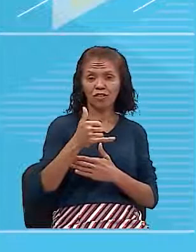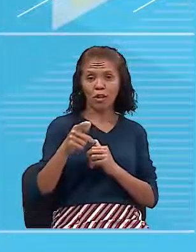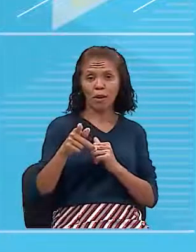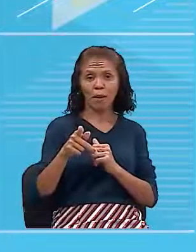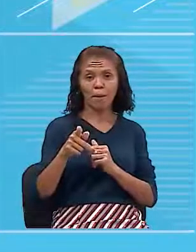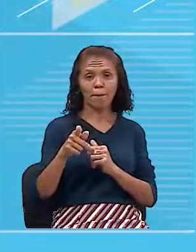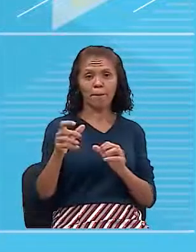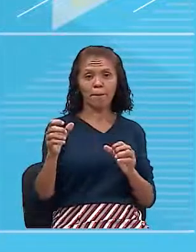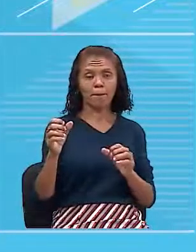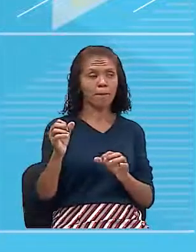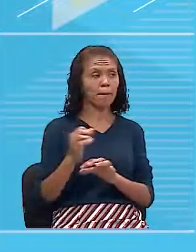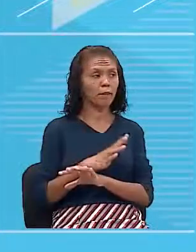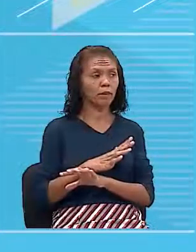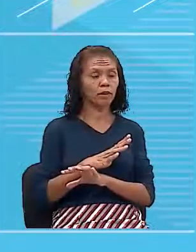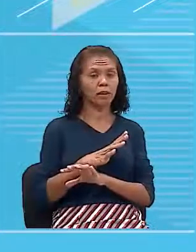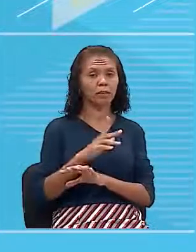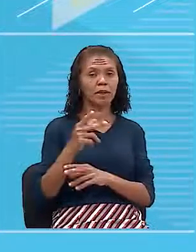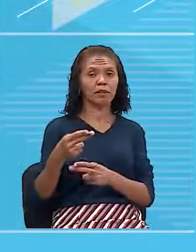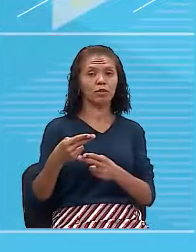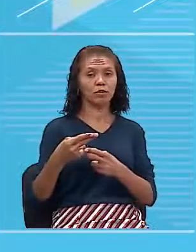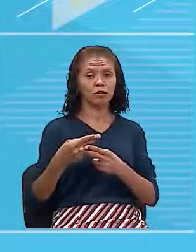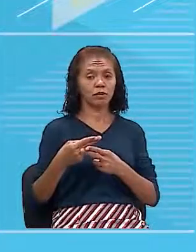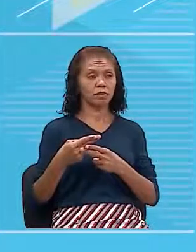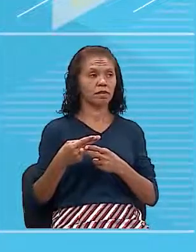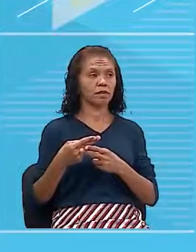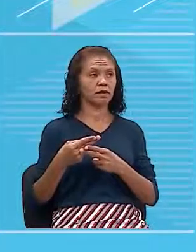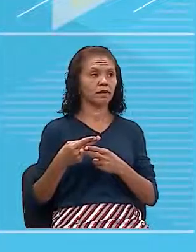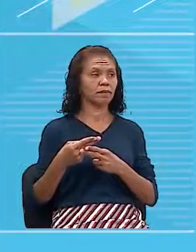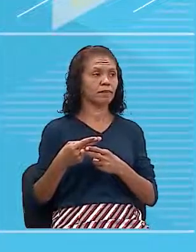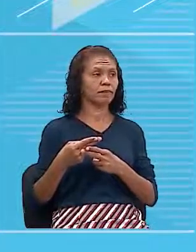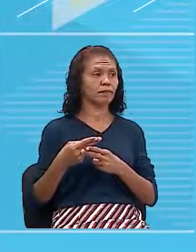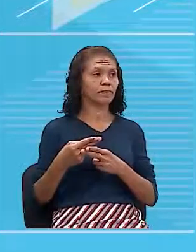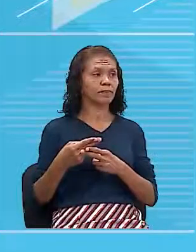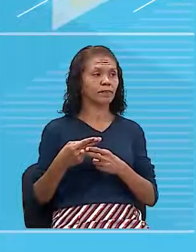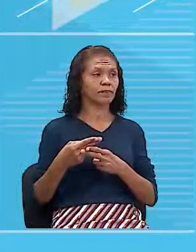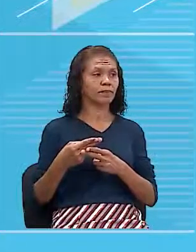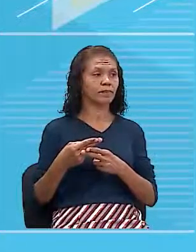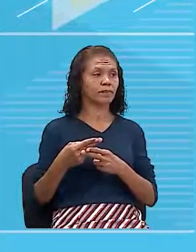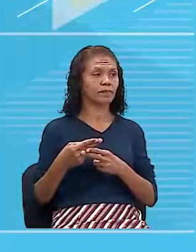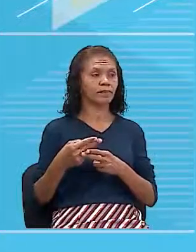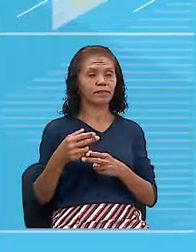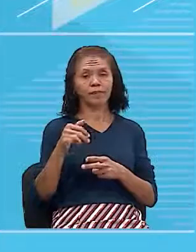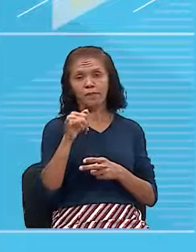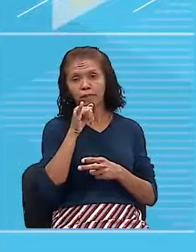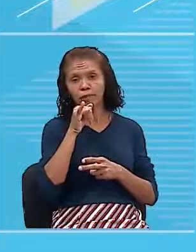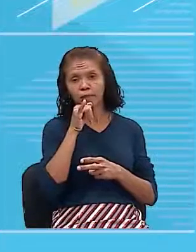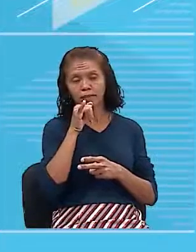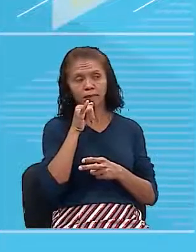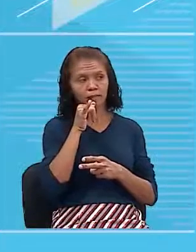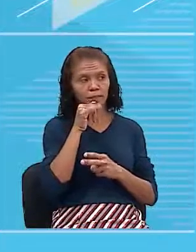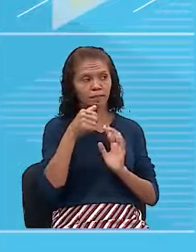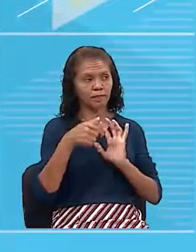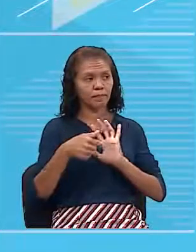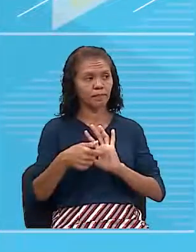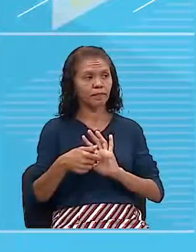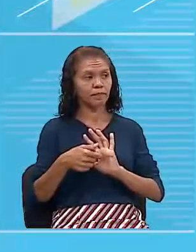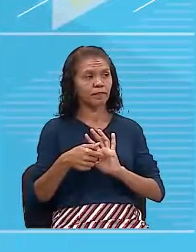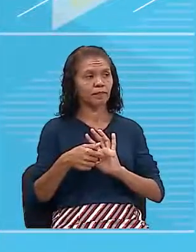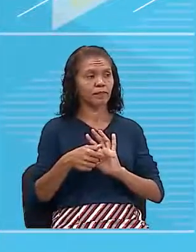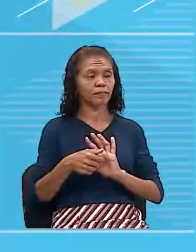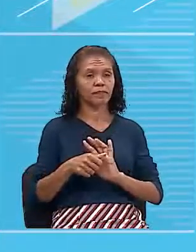para ser recarregado Tá bom então como exemplo para vocês um